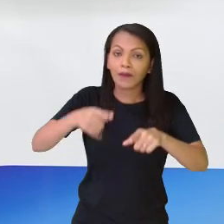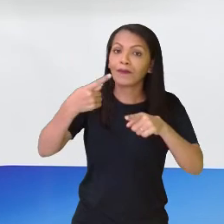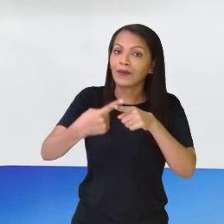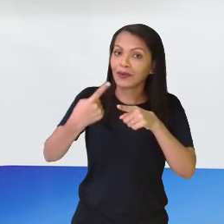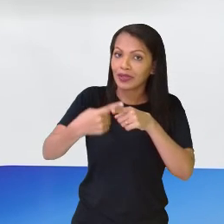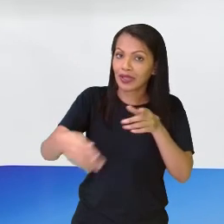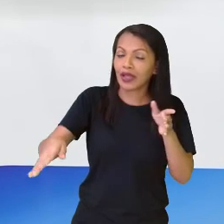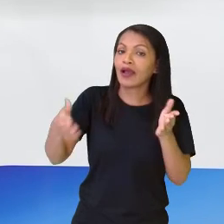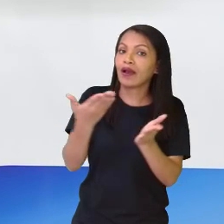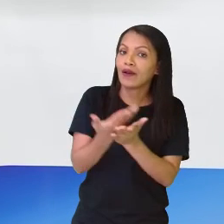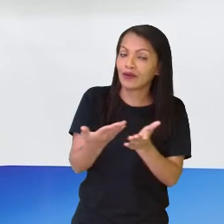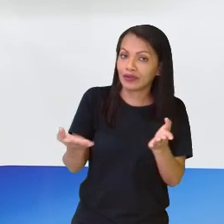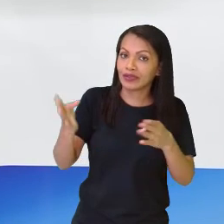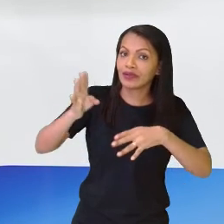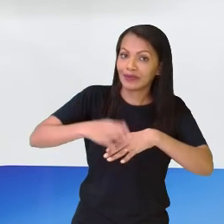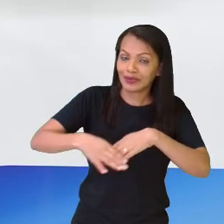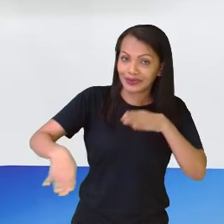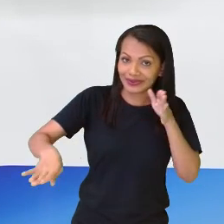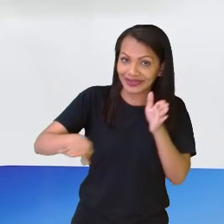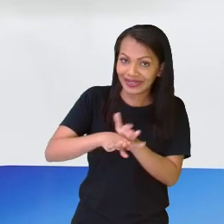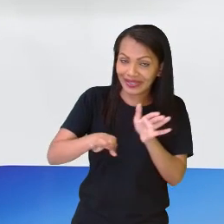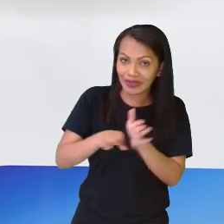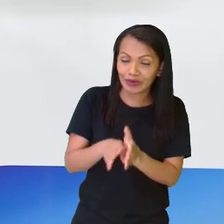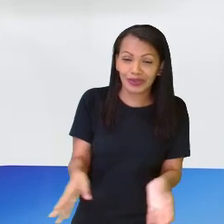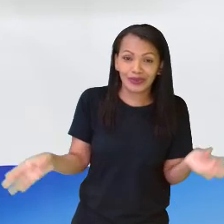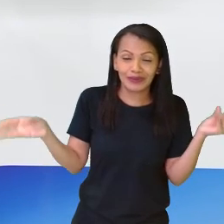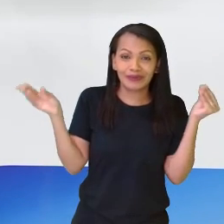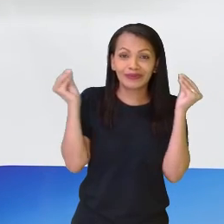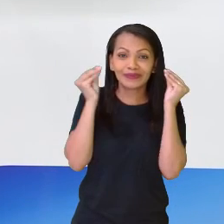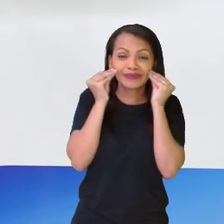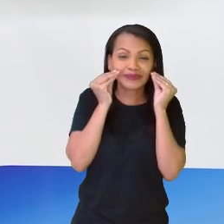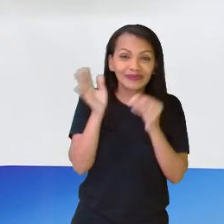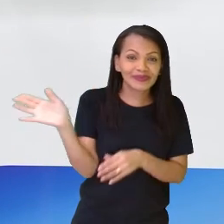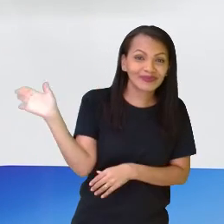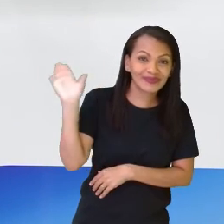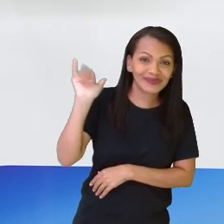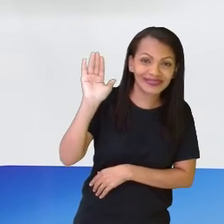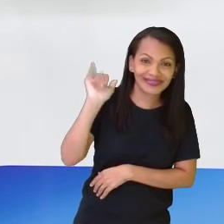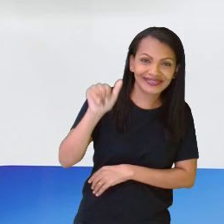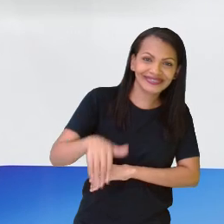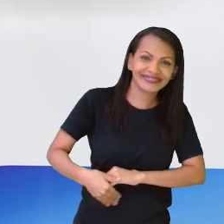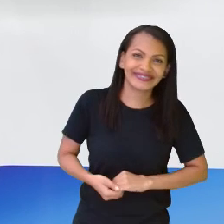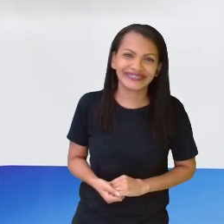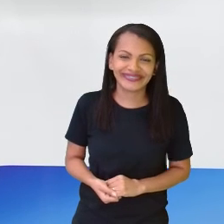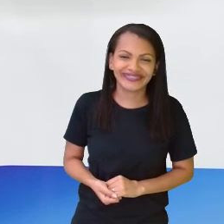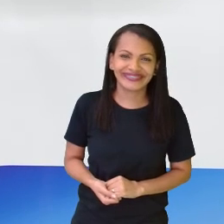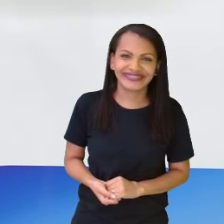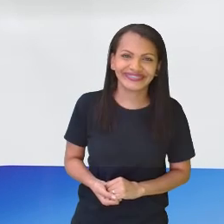matemática já está chegando, tá? Um beijo para vocês e até a próxima.